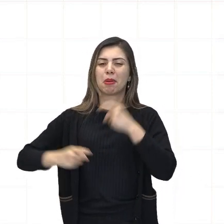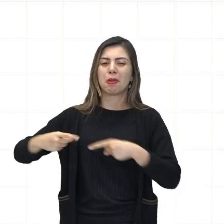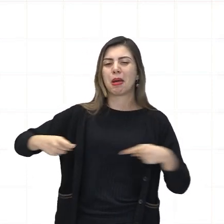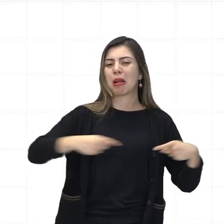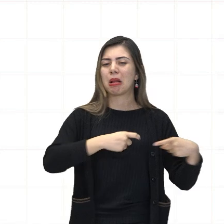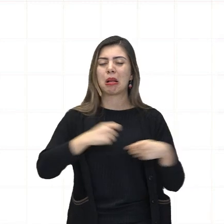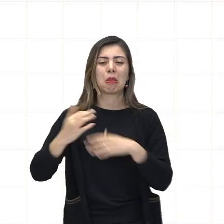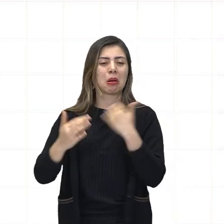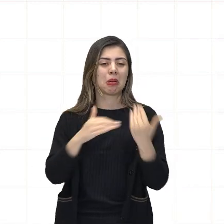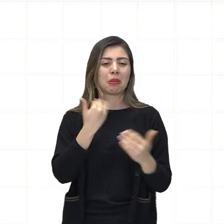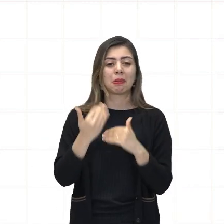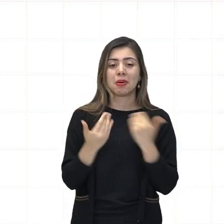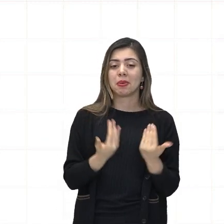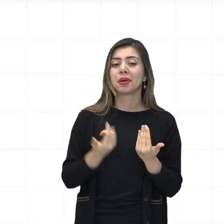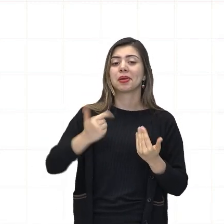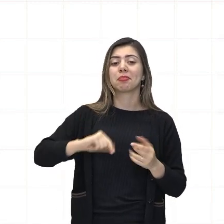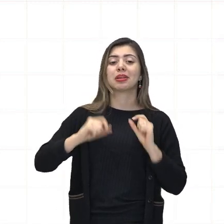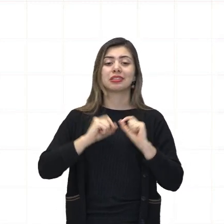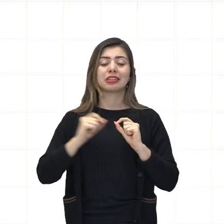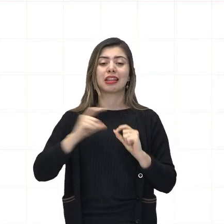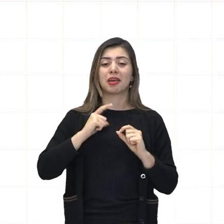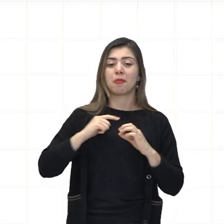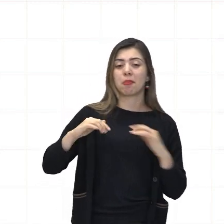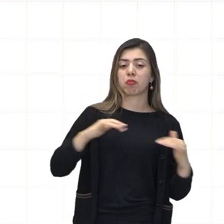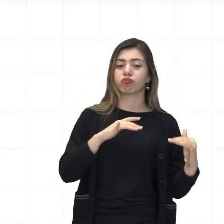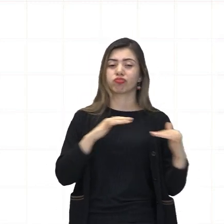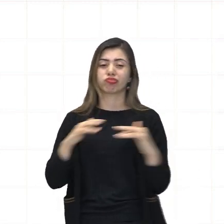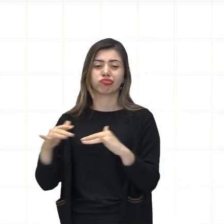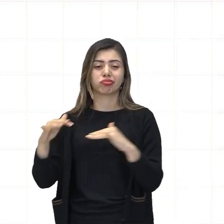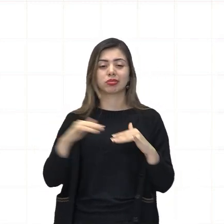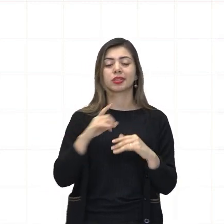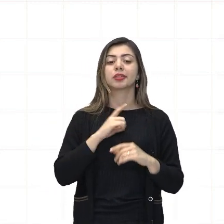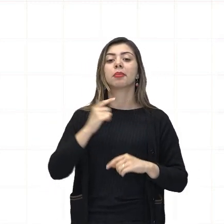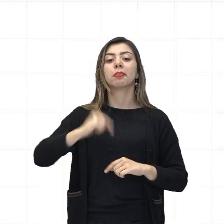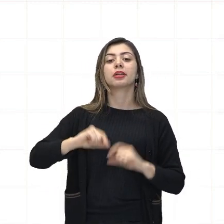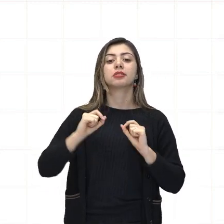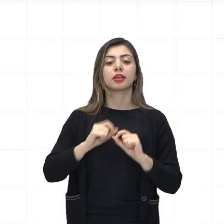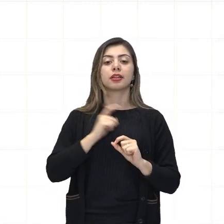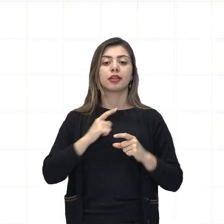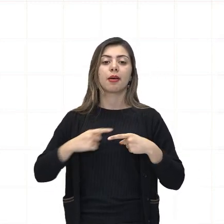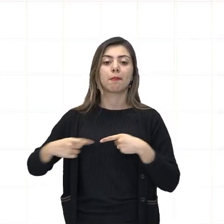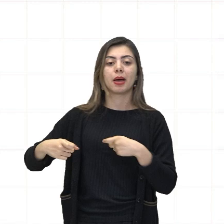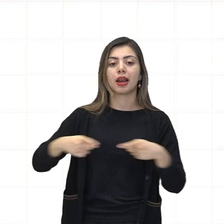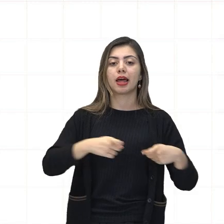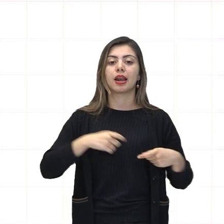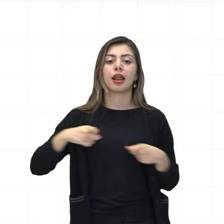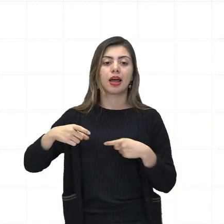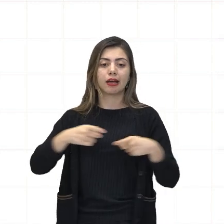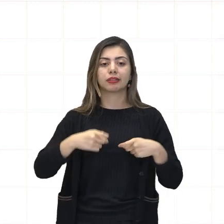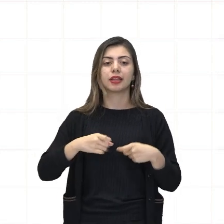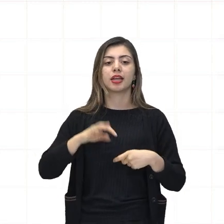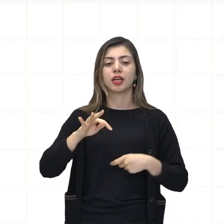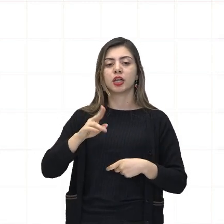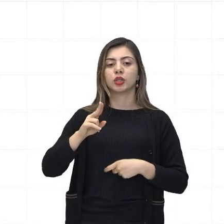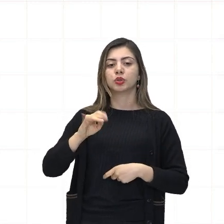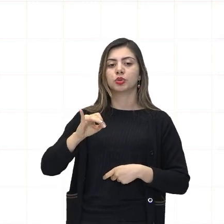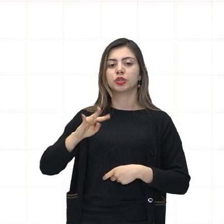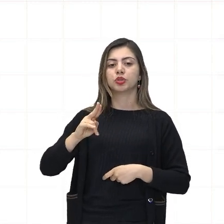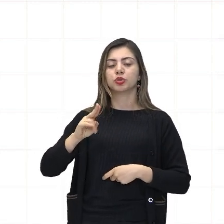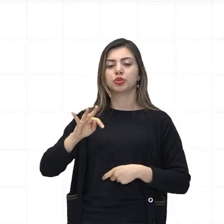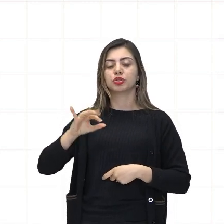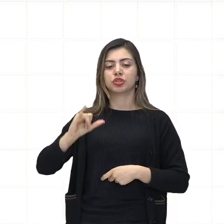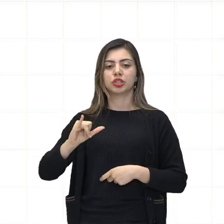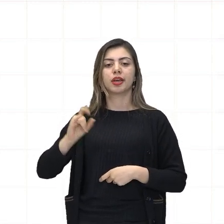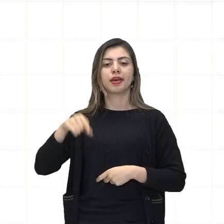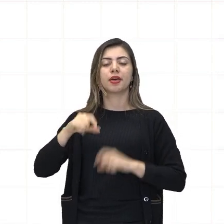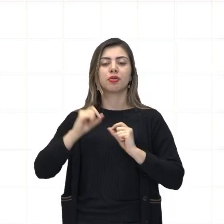sangrentas e confrontos brutais, incluindo a Batalha do Tuiuti, a maior batalha travada na América do